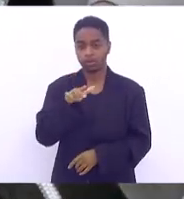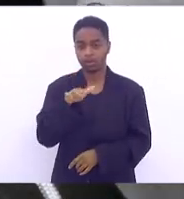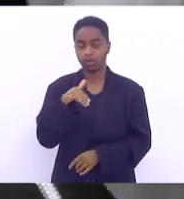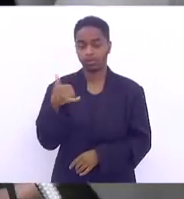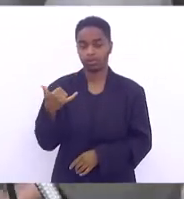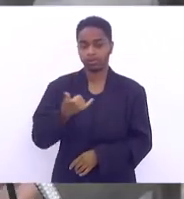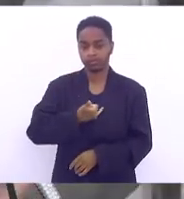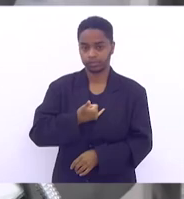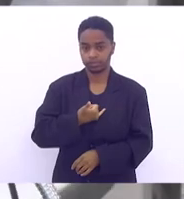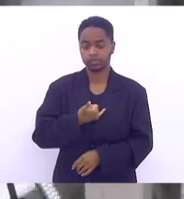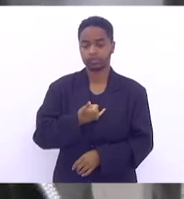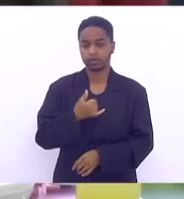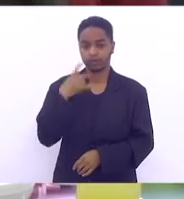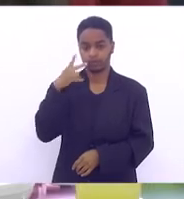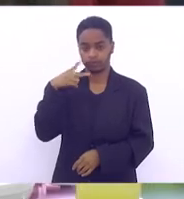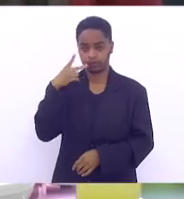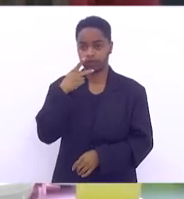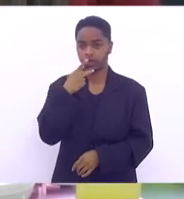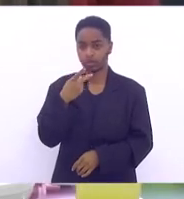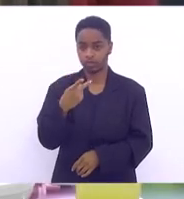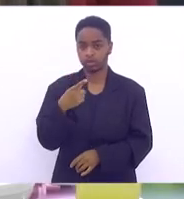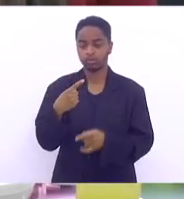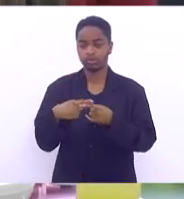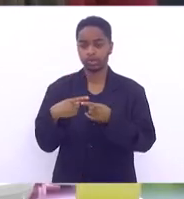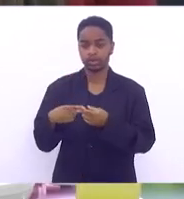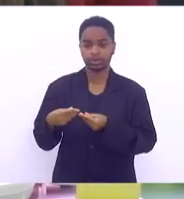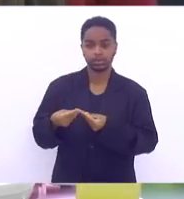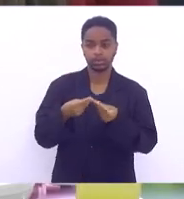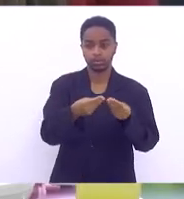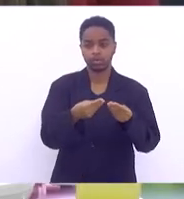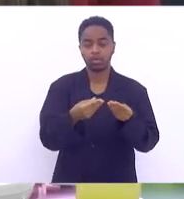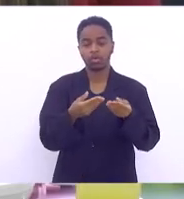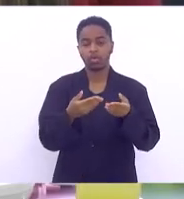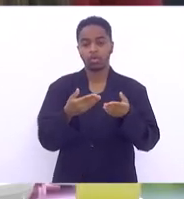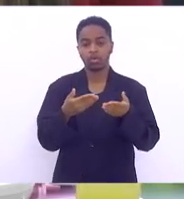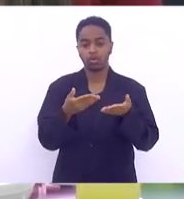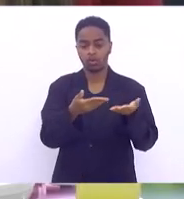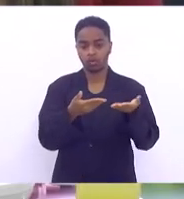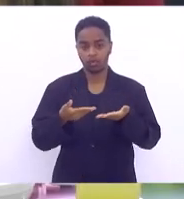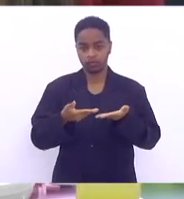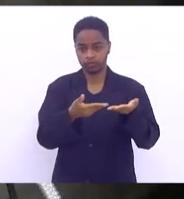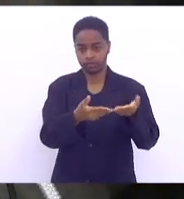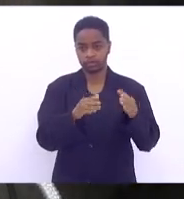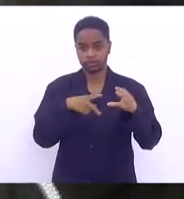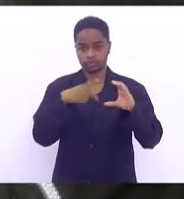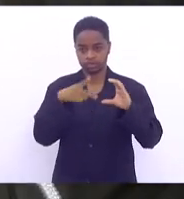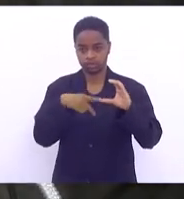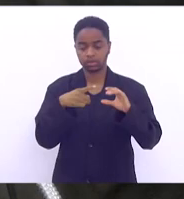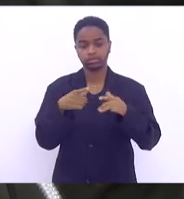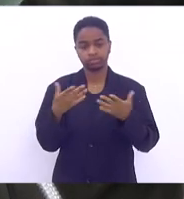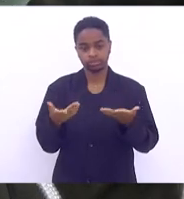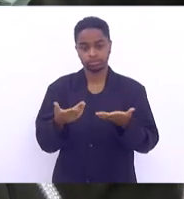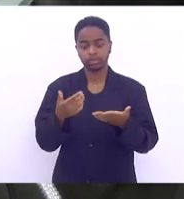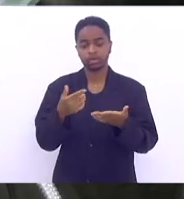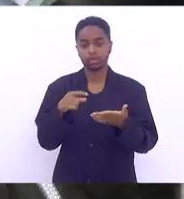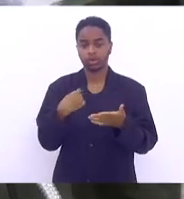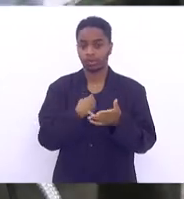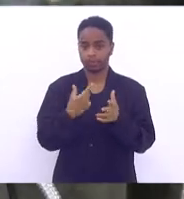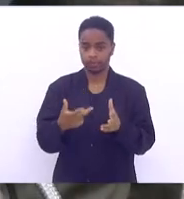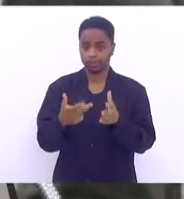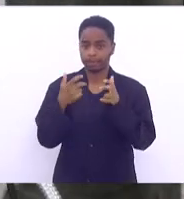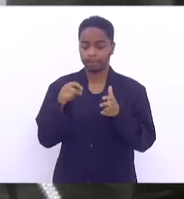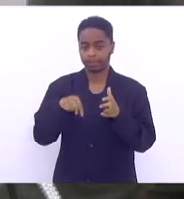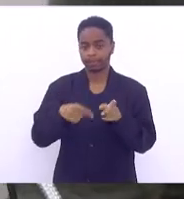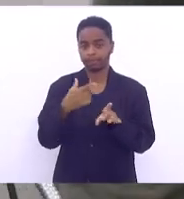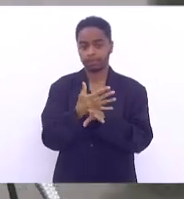vereador Rogério Amorim, que o convite chegou à Câmara Municipal, ele estará presente. É um tema que muitos municípios têm sofrido, então, parabenizar